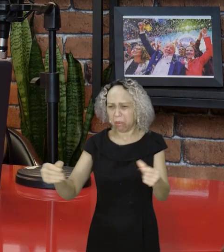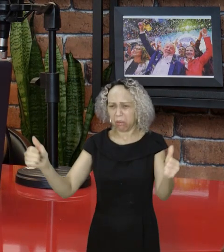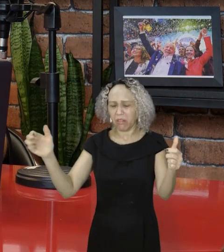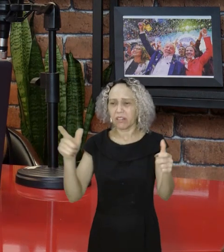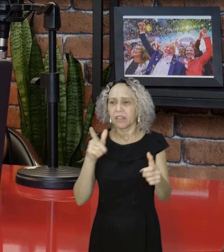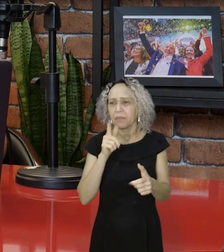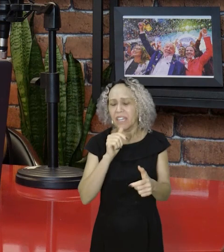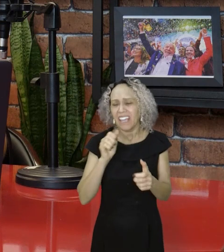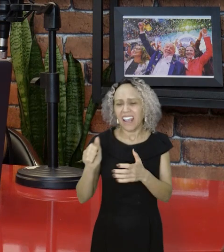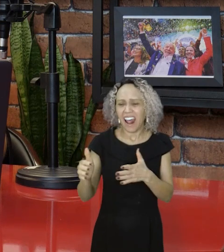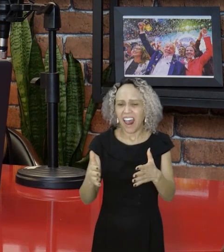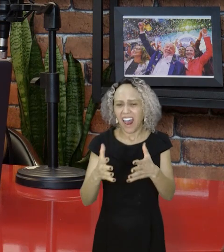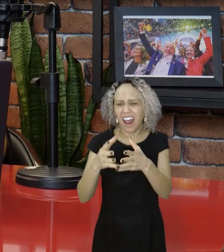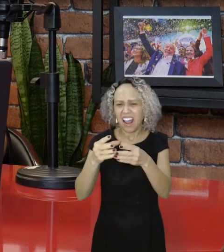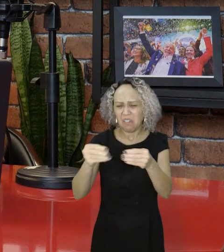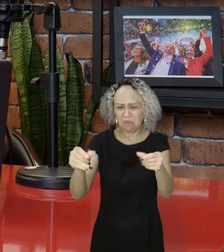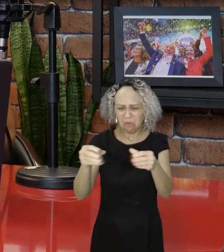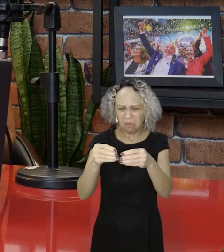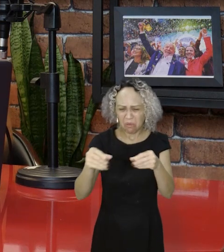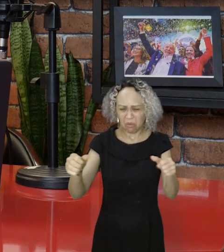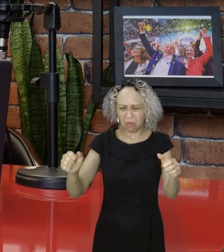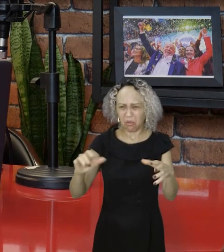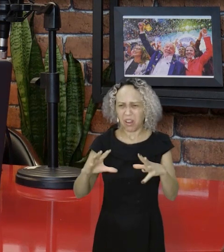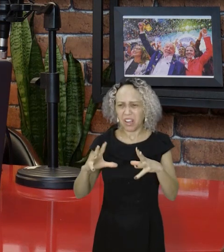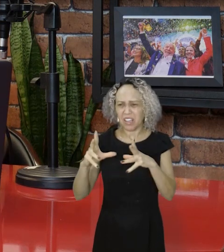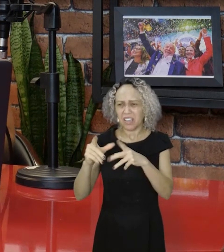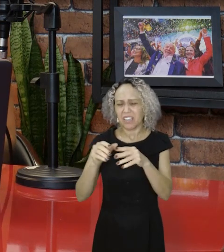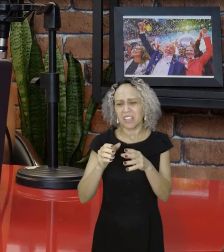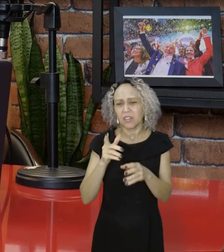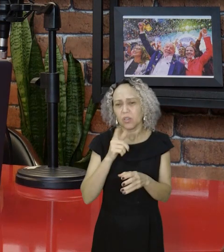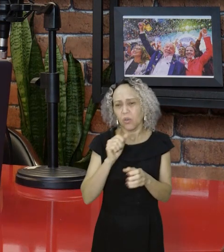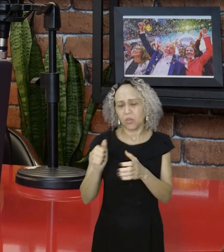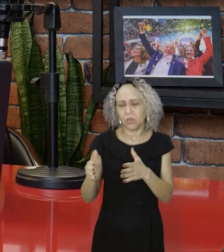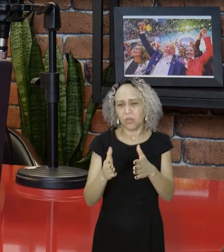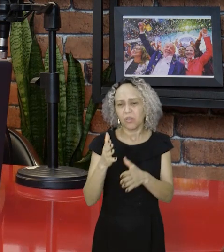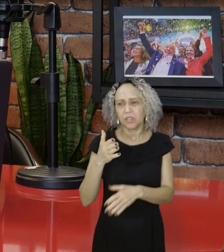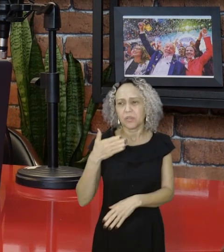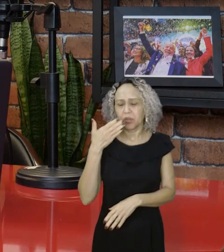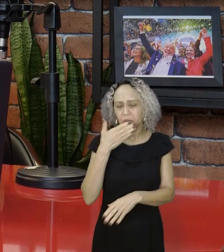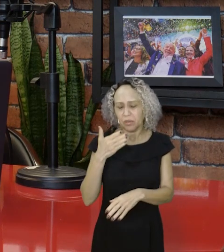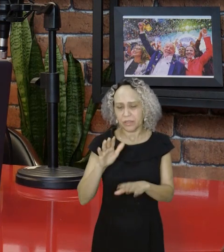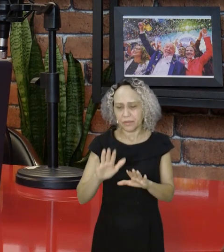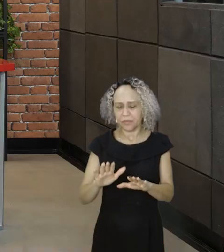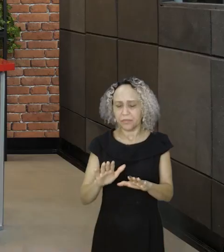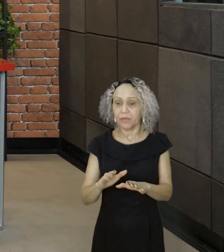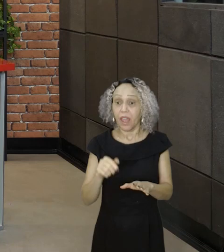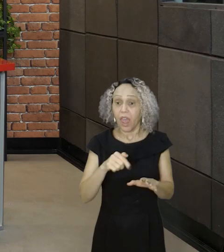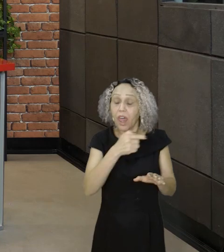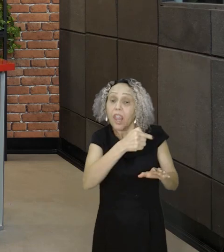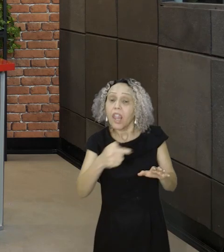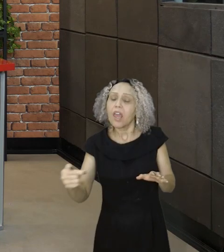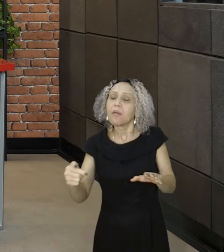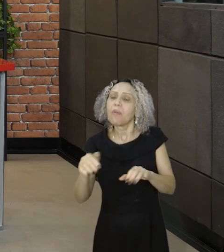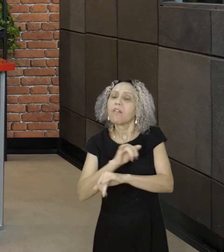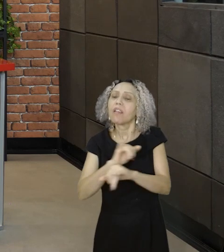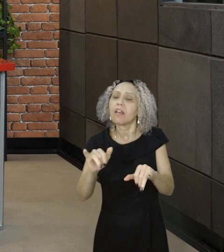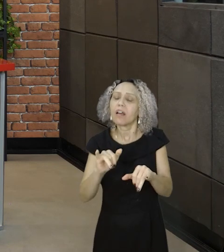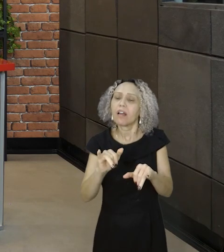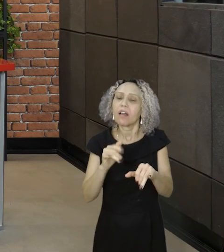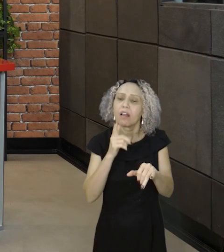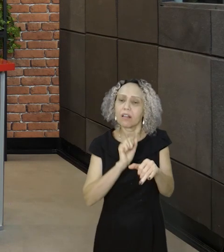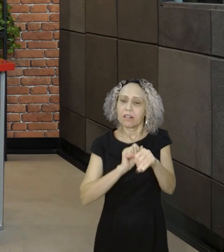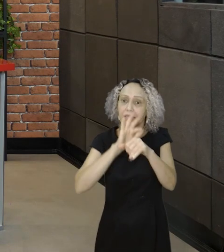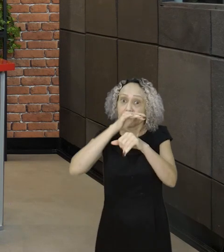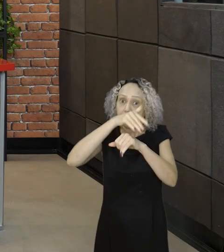plantações, além de poluir o curso de água, deixando um rastro de destruição em toda a bacia do Rio Doce. Essa semana foi lançada a